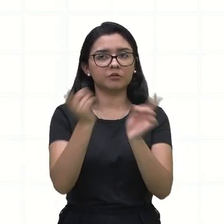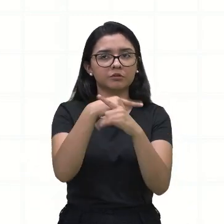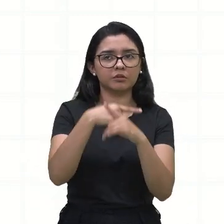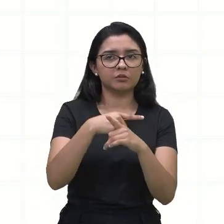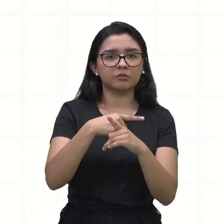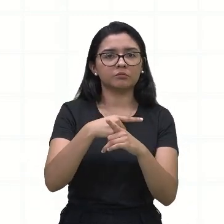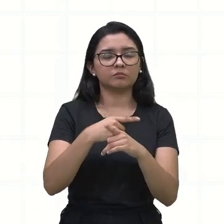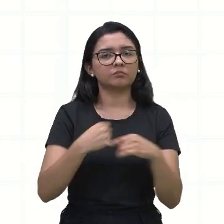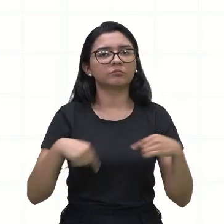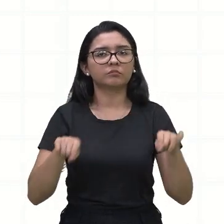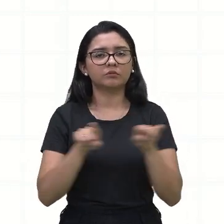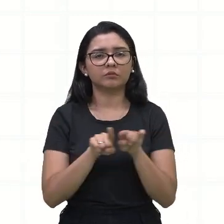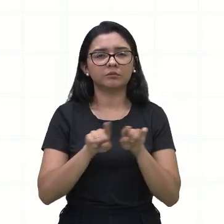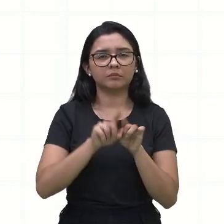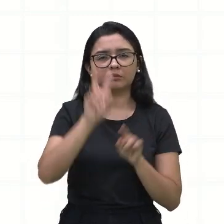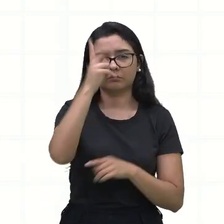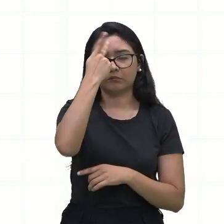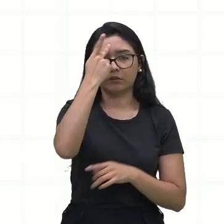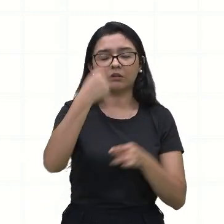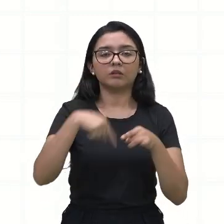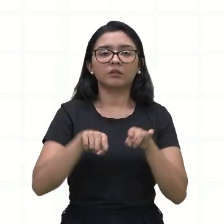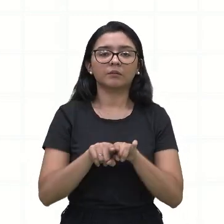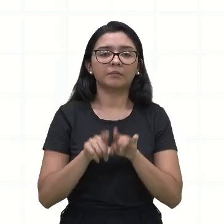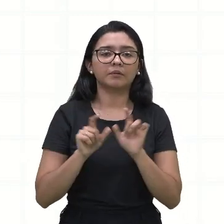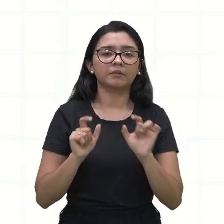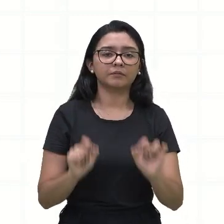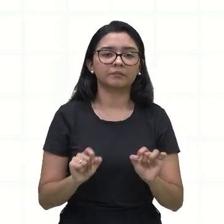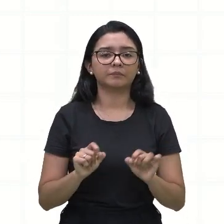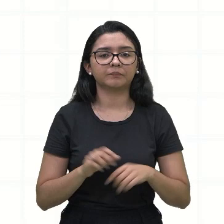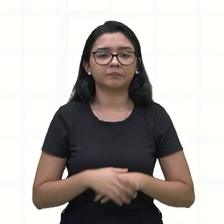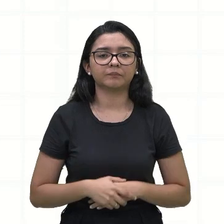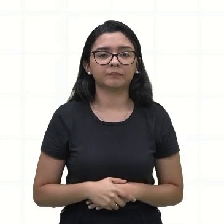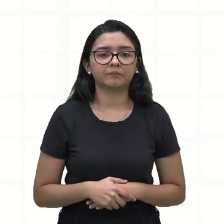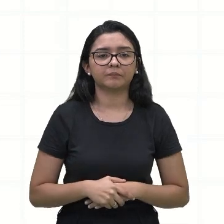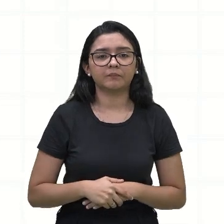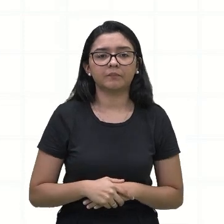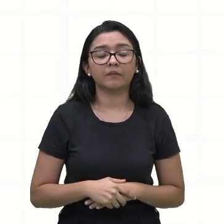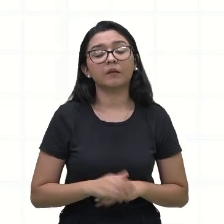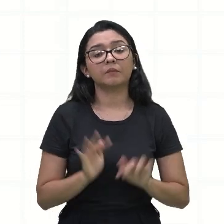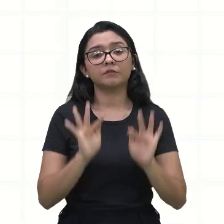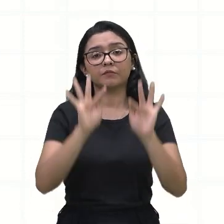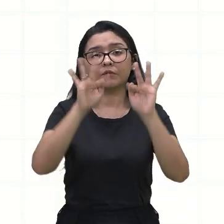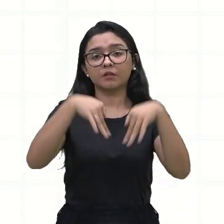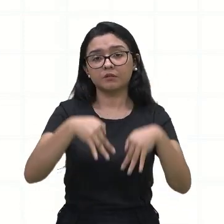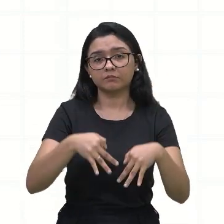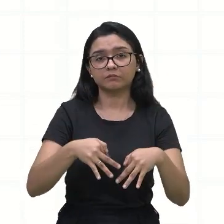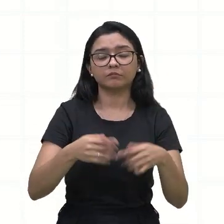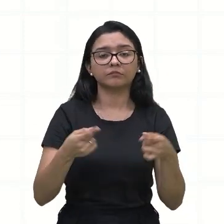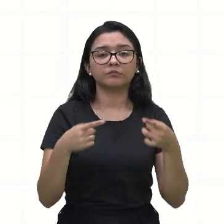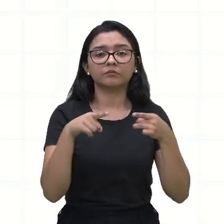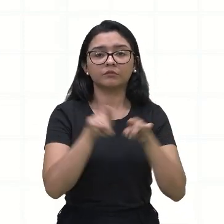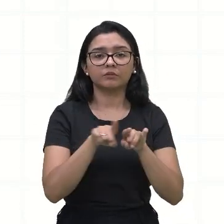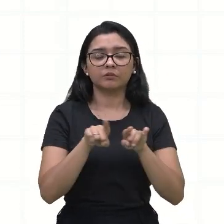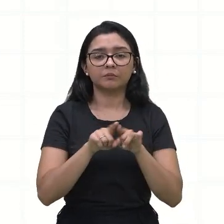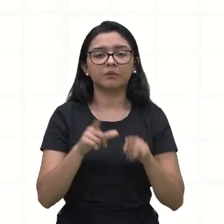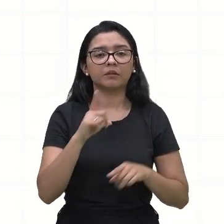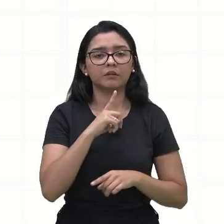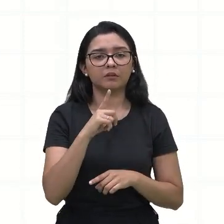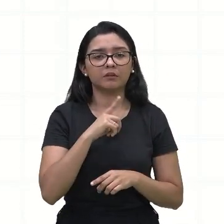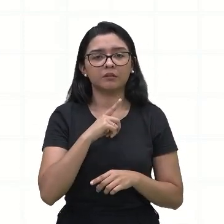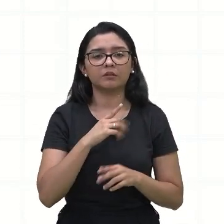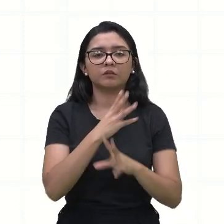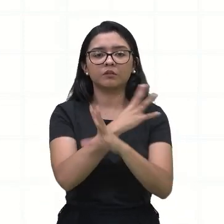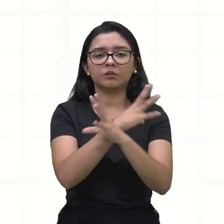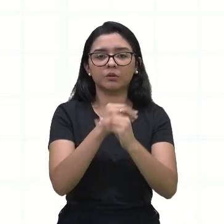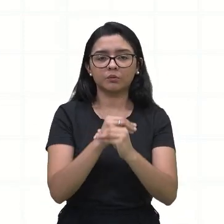ideias, falei aqui sobre oposição de ideias, falei sobre conclusão de ideias, mas também temos